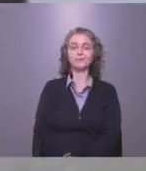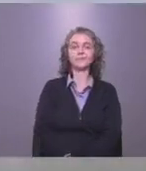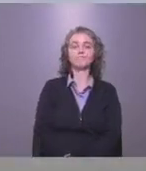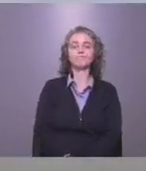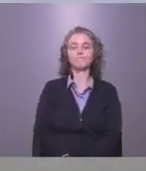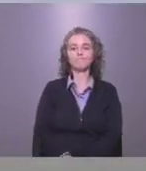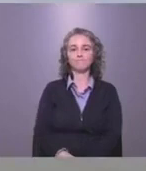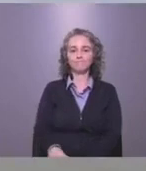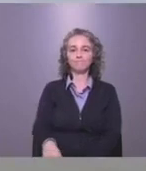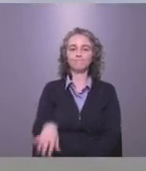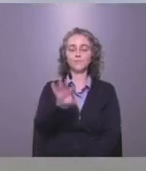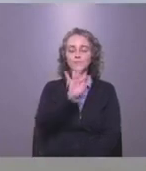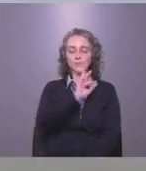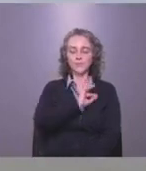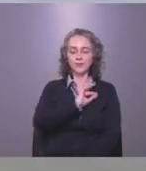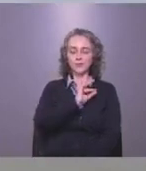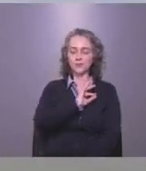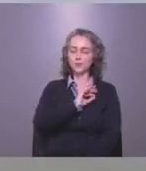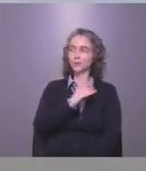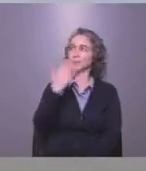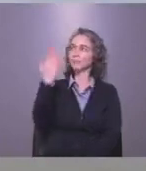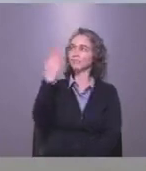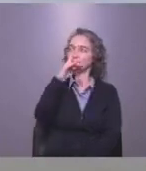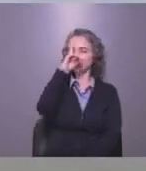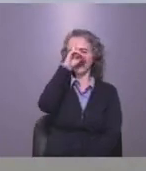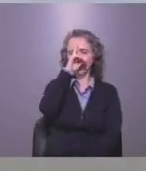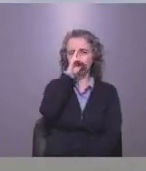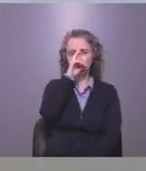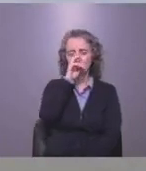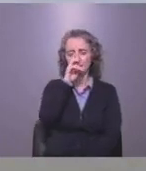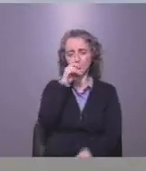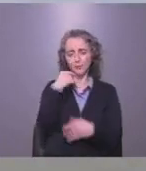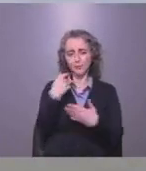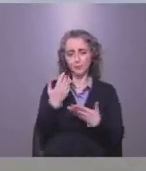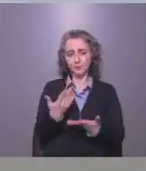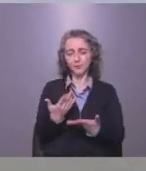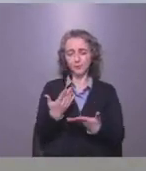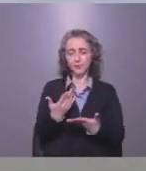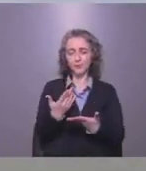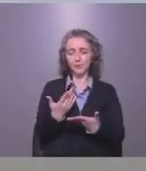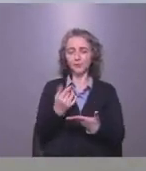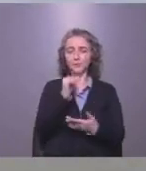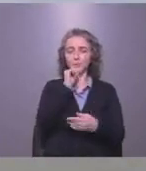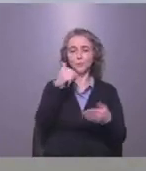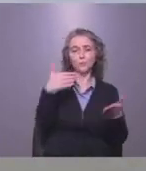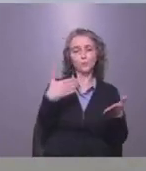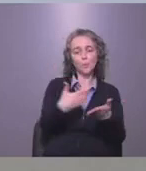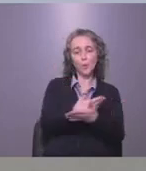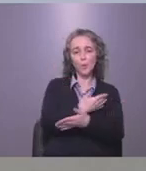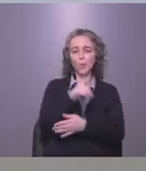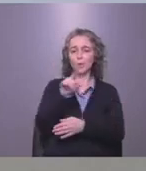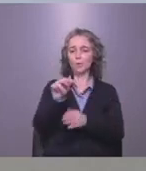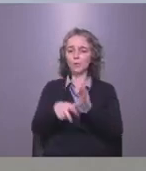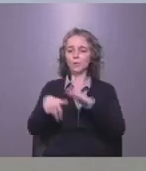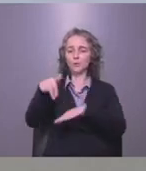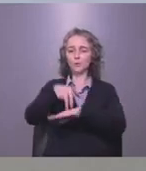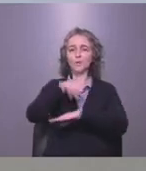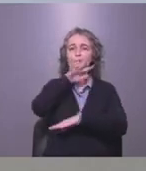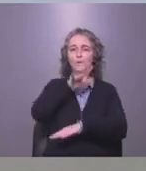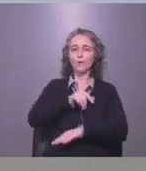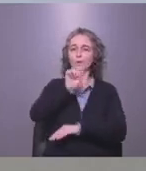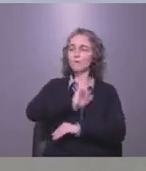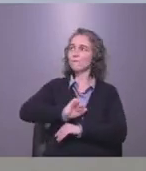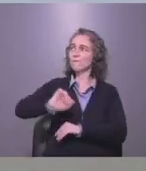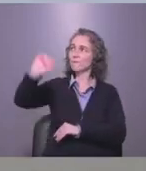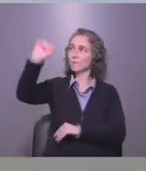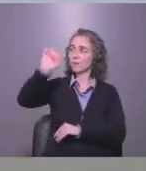Jesus. Celebrando agora, Senhor, o memorial da morte e ressurreição do vosso Filho,